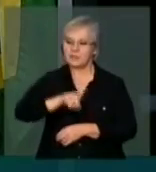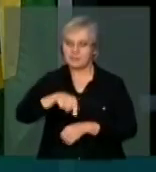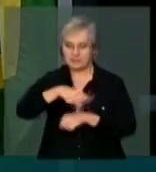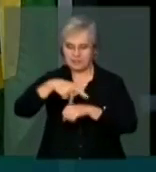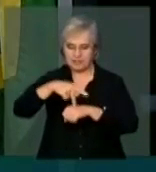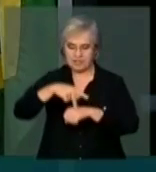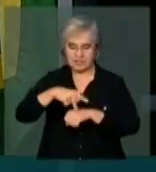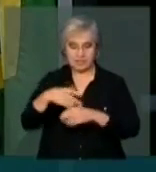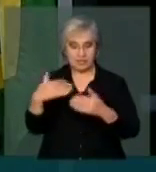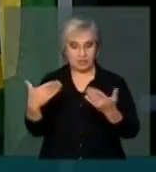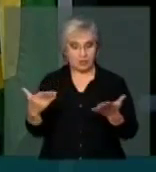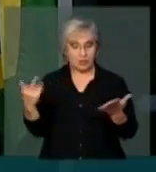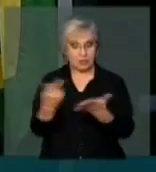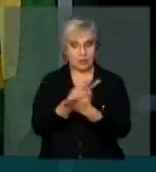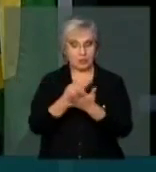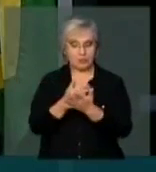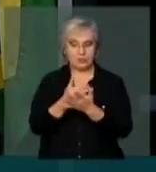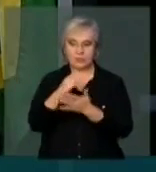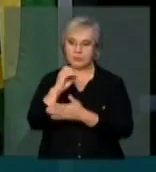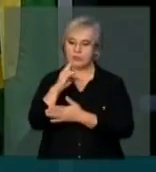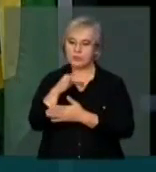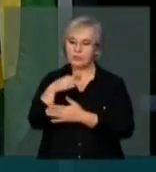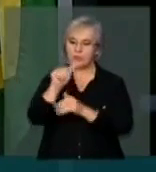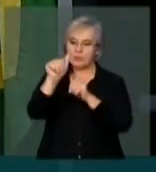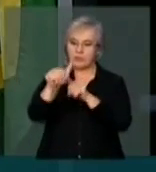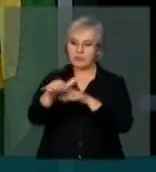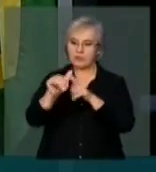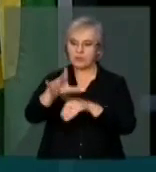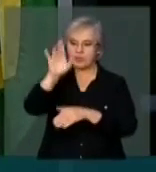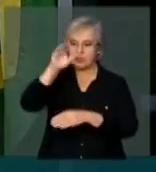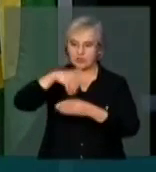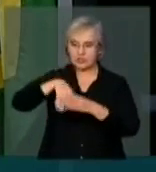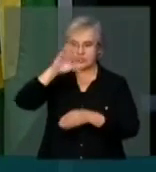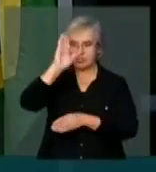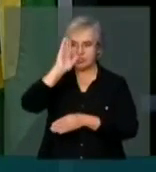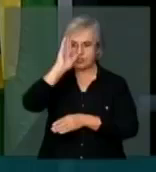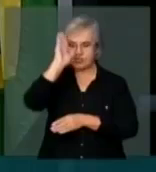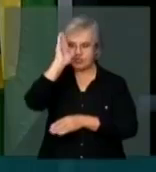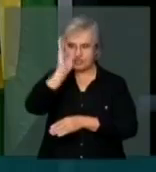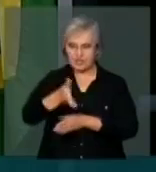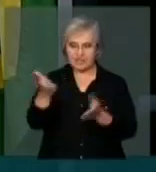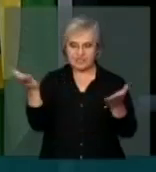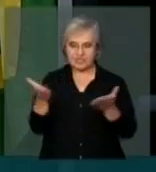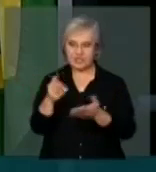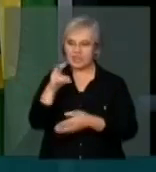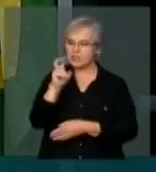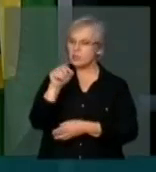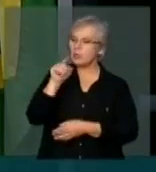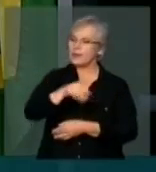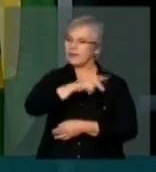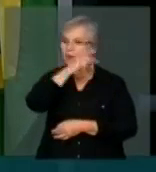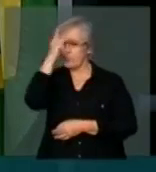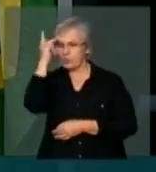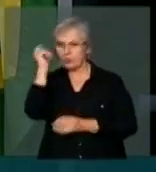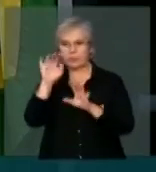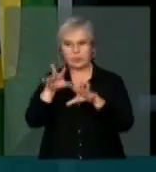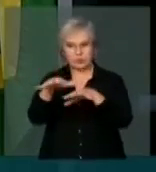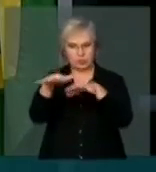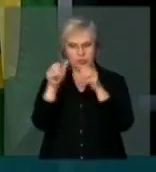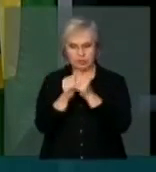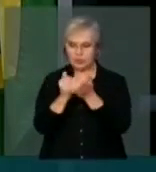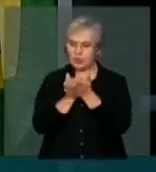quando ocorreu o comício direta já na Boca Maldita, que reuniu cerca de 50 mil pessoas e deu o